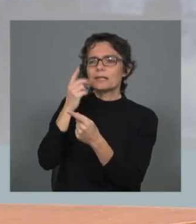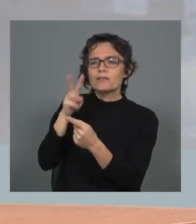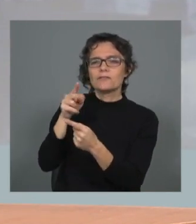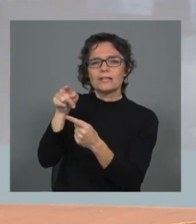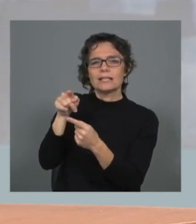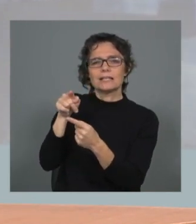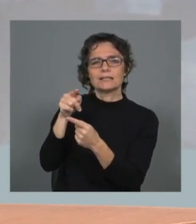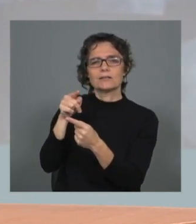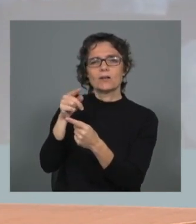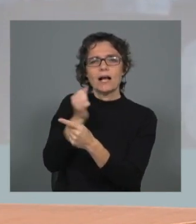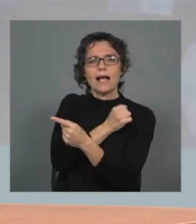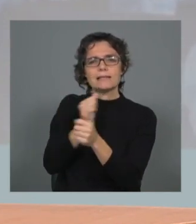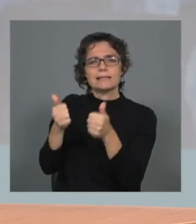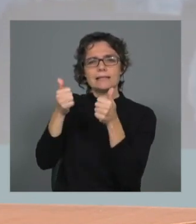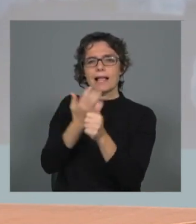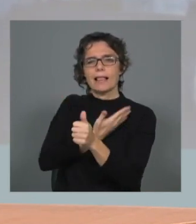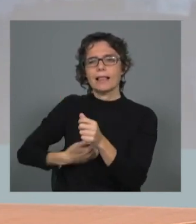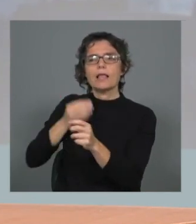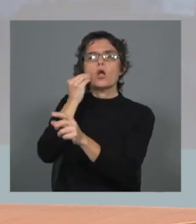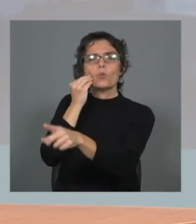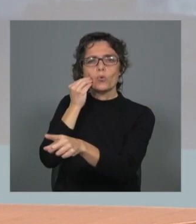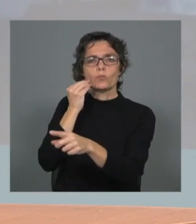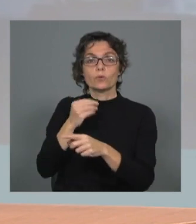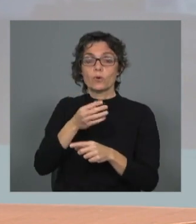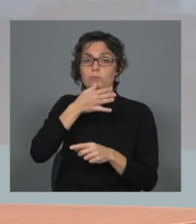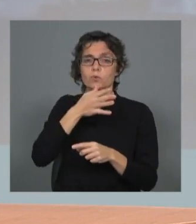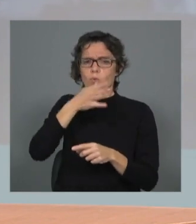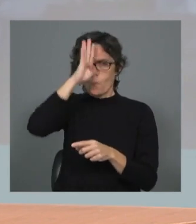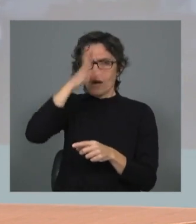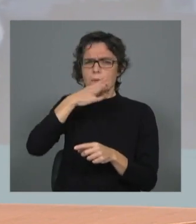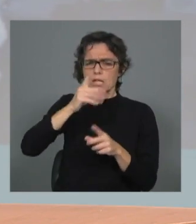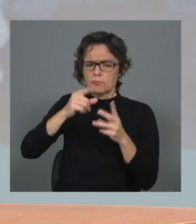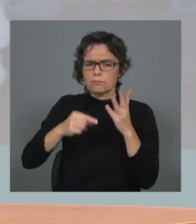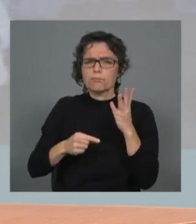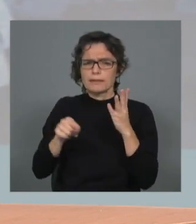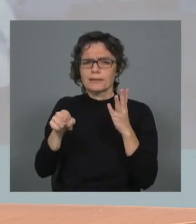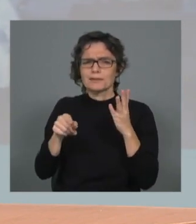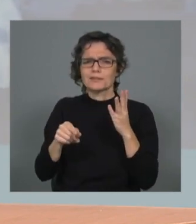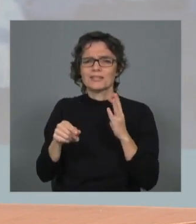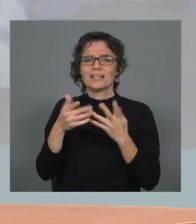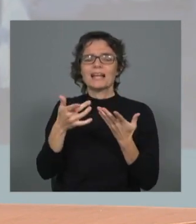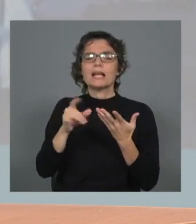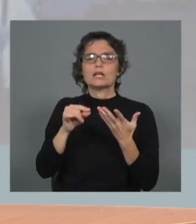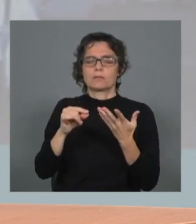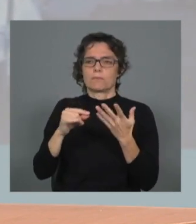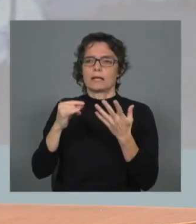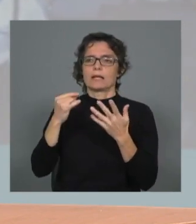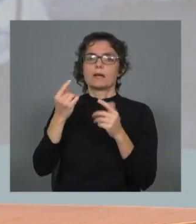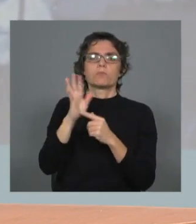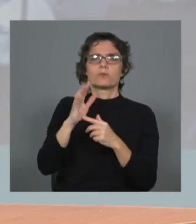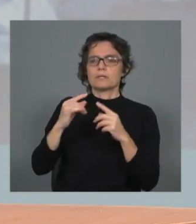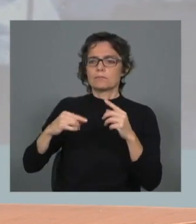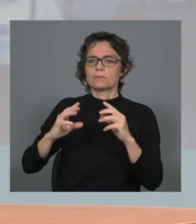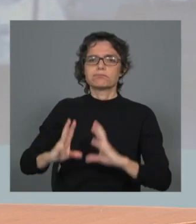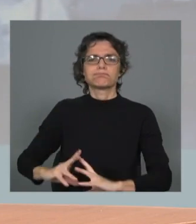E nos vários discursos ele mostra uma enorme admiração pelo papel da Grécia Antiga, no desenvolvimento da filosofia, na enculturação